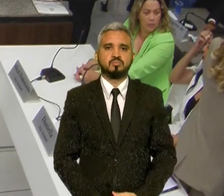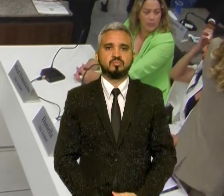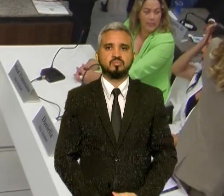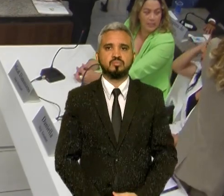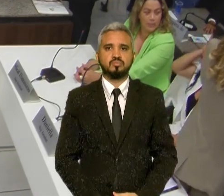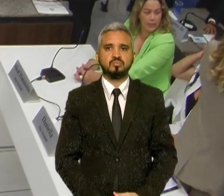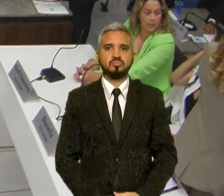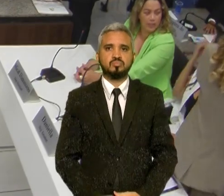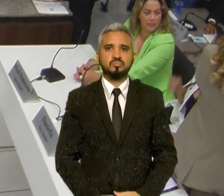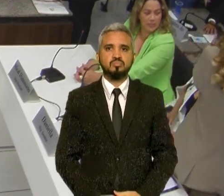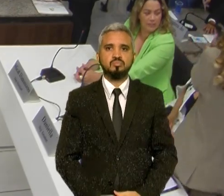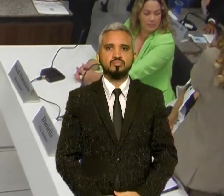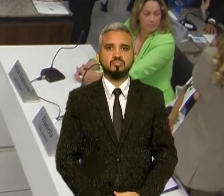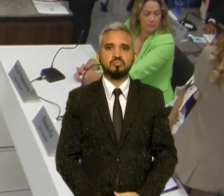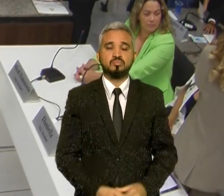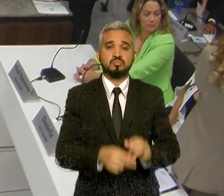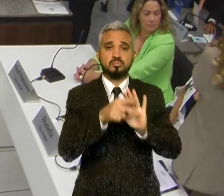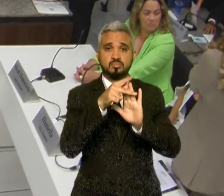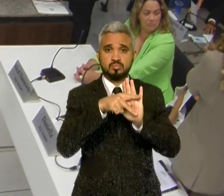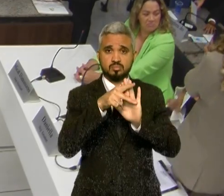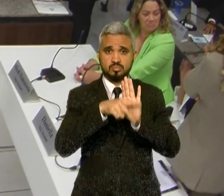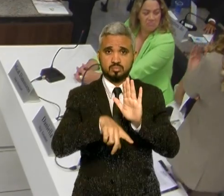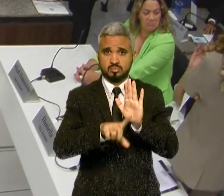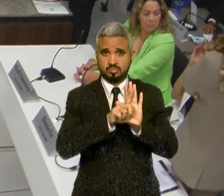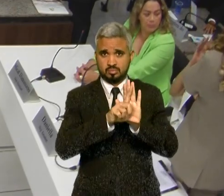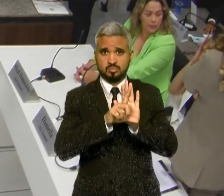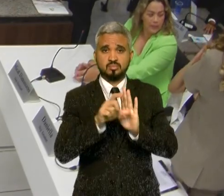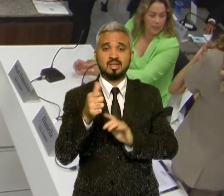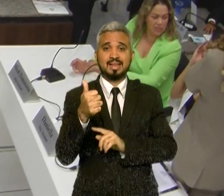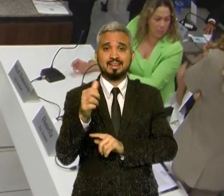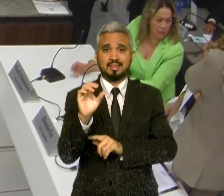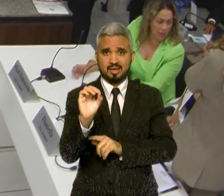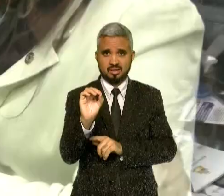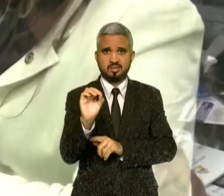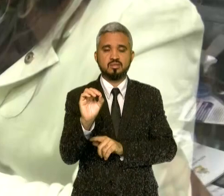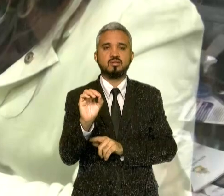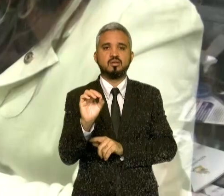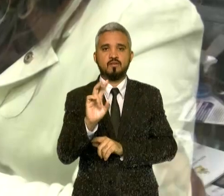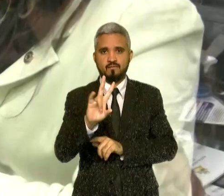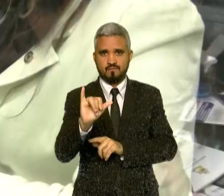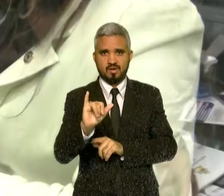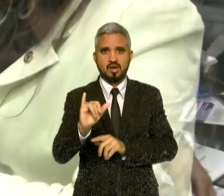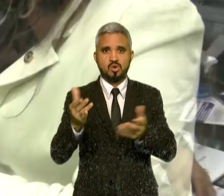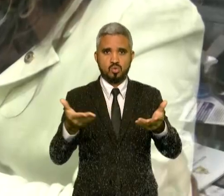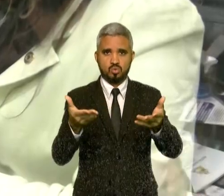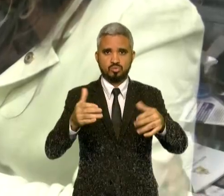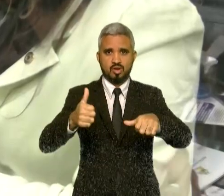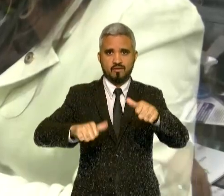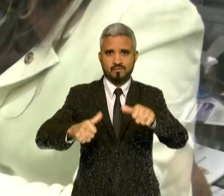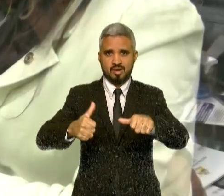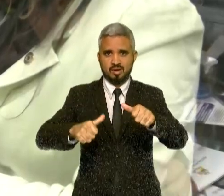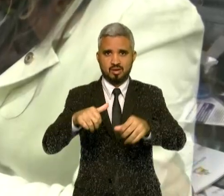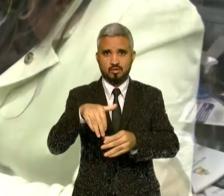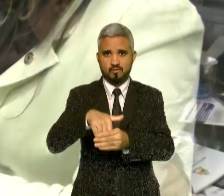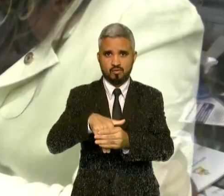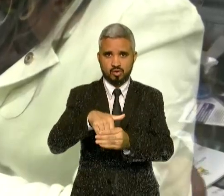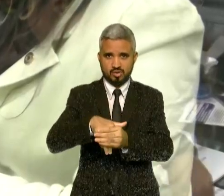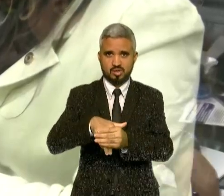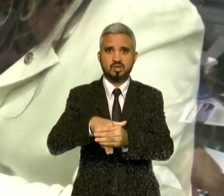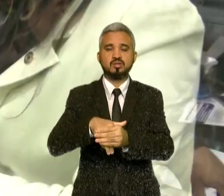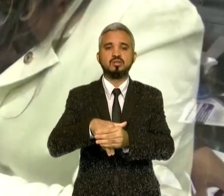Os projetos de lei são 10, todos serão apreciados e votados ainda hoje por todos os 35 deputados